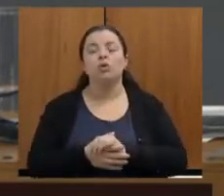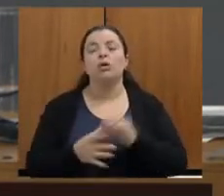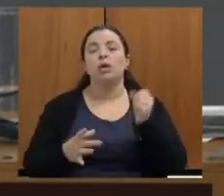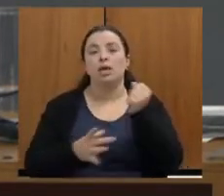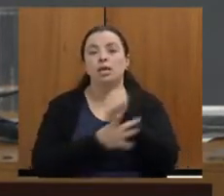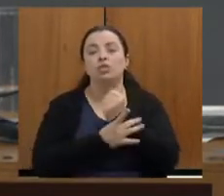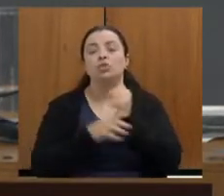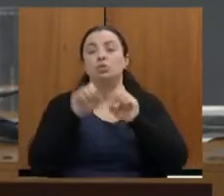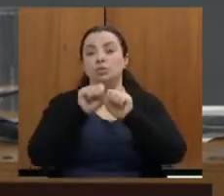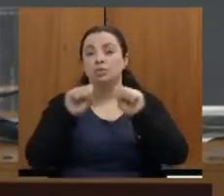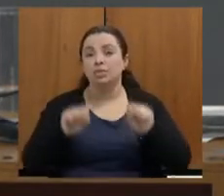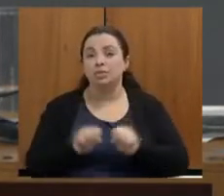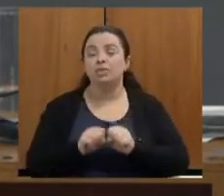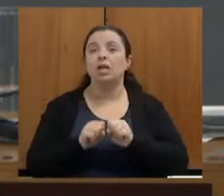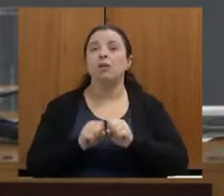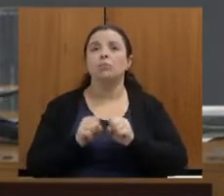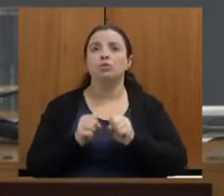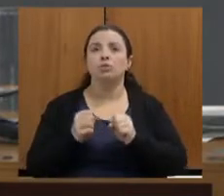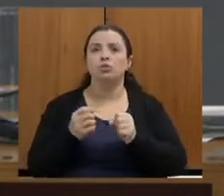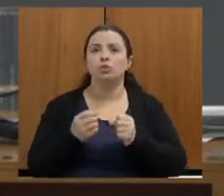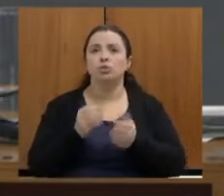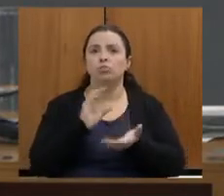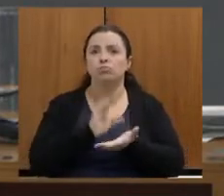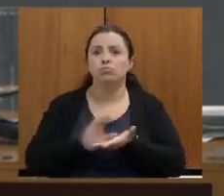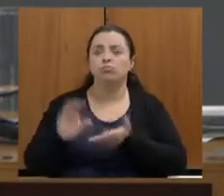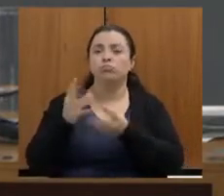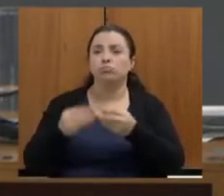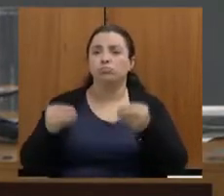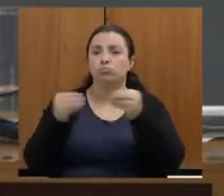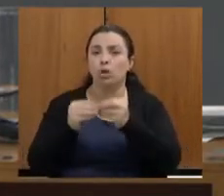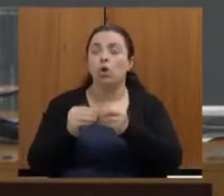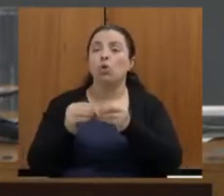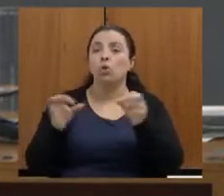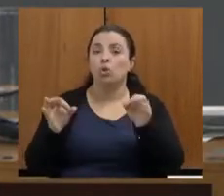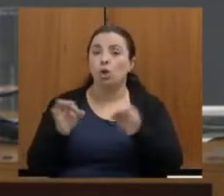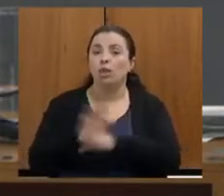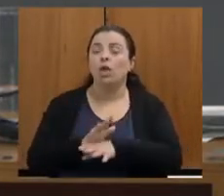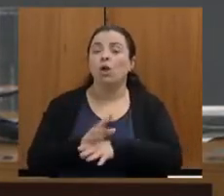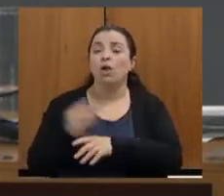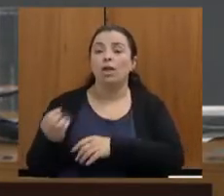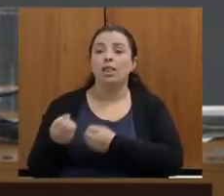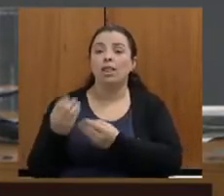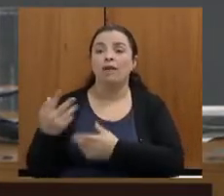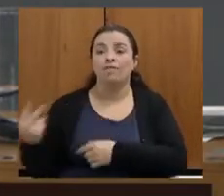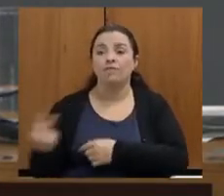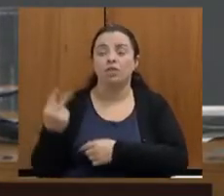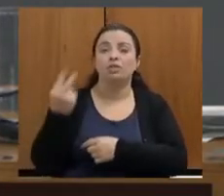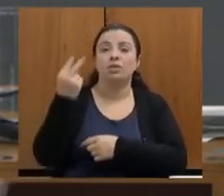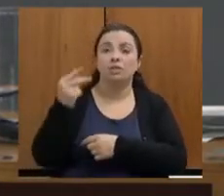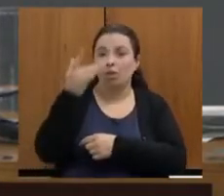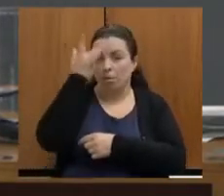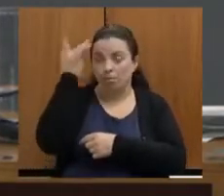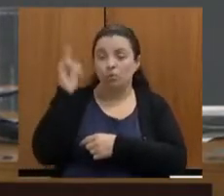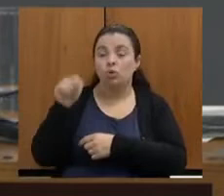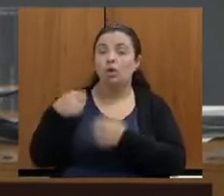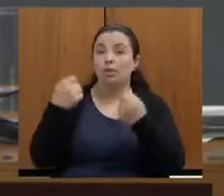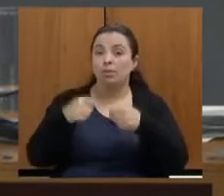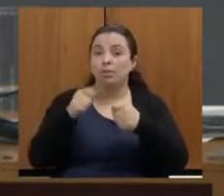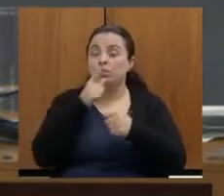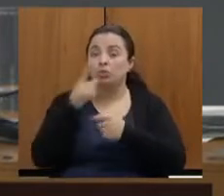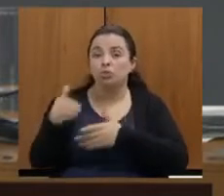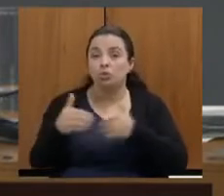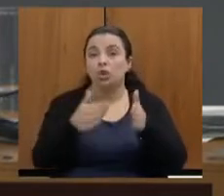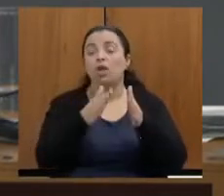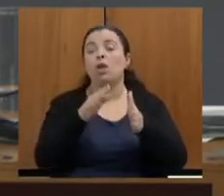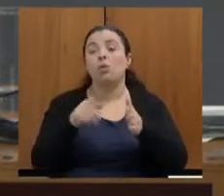seja exigida a quitação total e que valorize os atingidos que dependem diretamente do Rio Doce para sobrevivência de suas